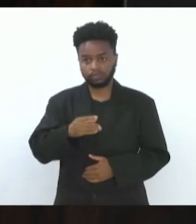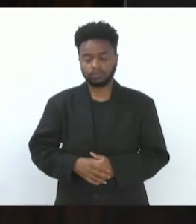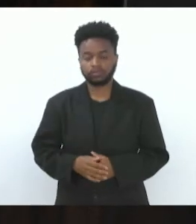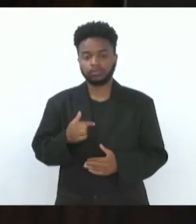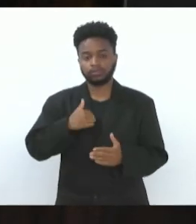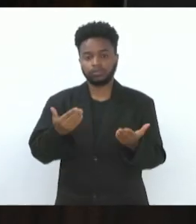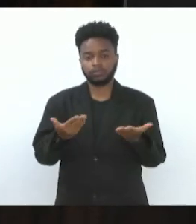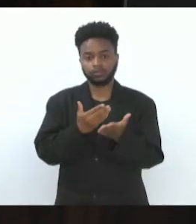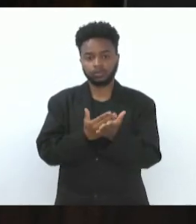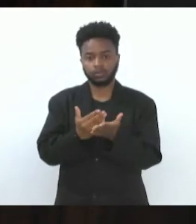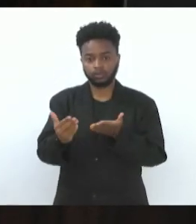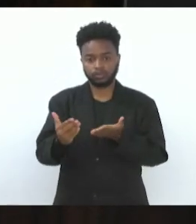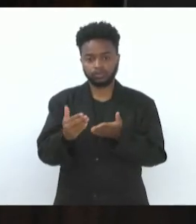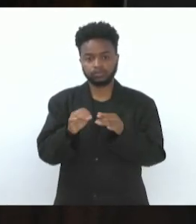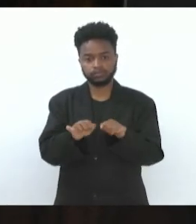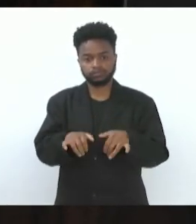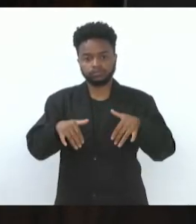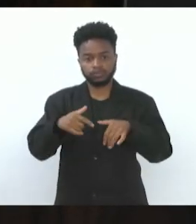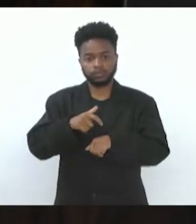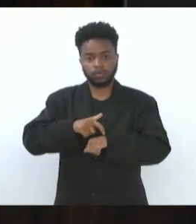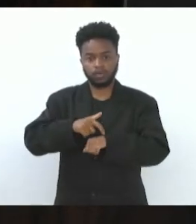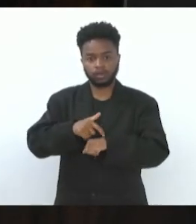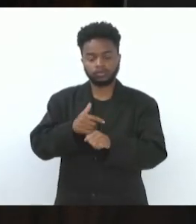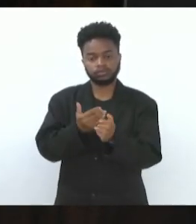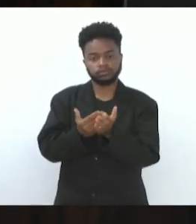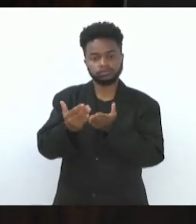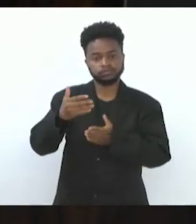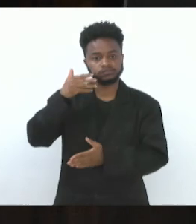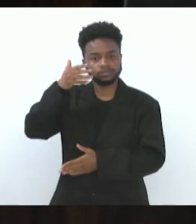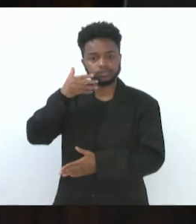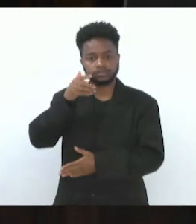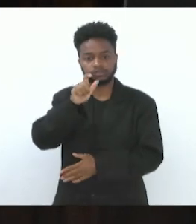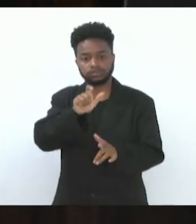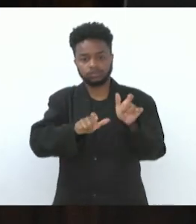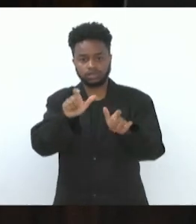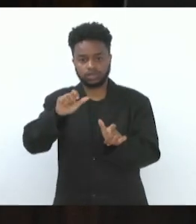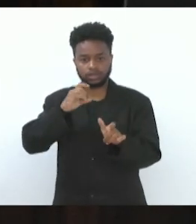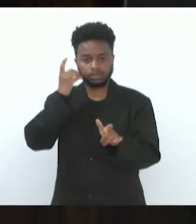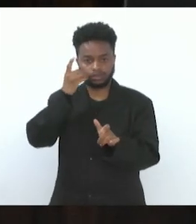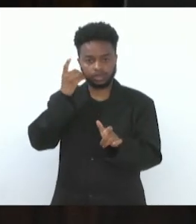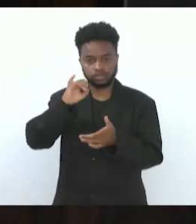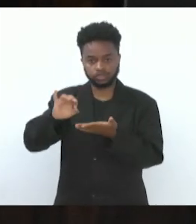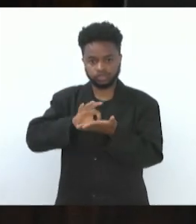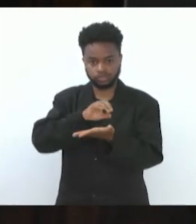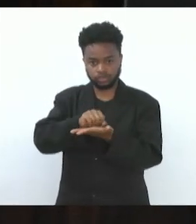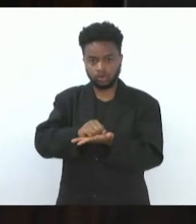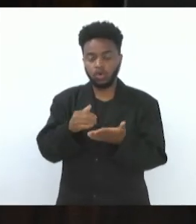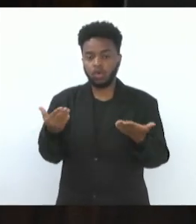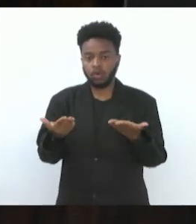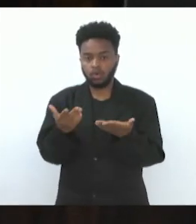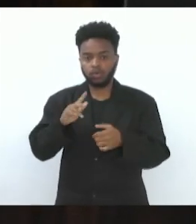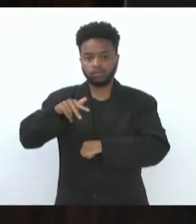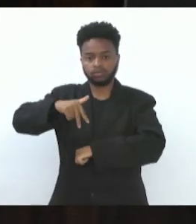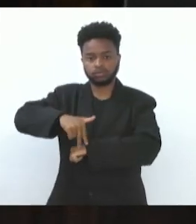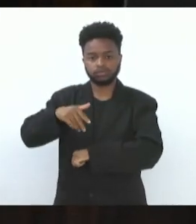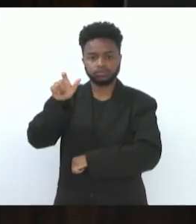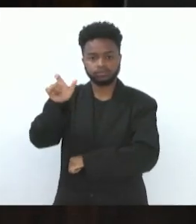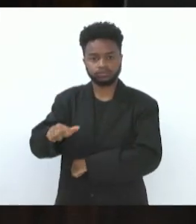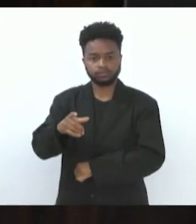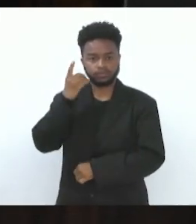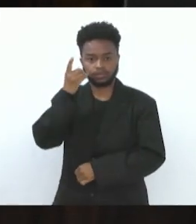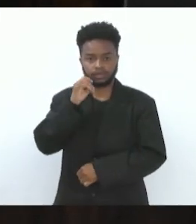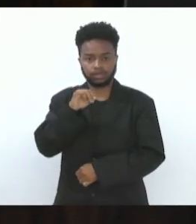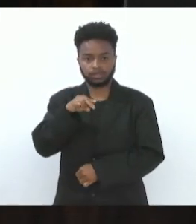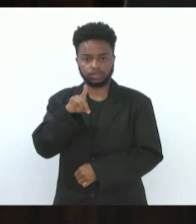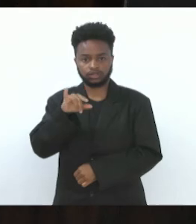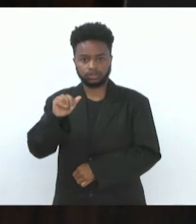início agora, expediente inicial, para os deputados que se inscreveram. Nesse momento, quem vai usar da palavra vai ser a deputada Índia